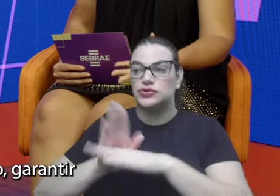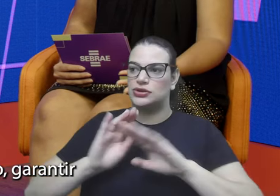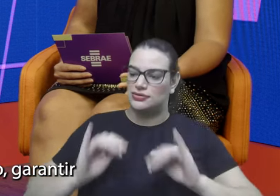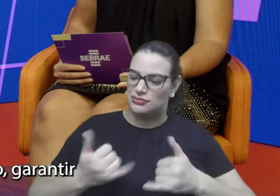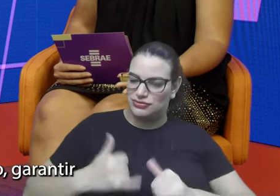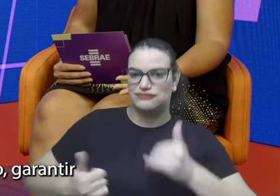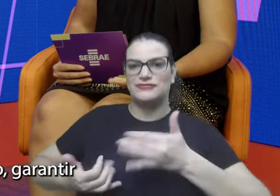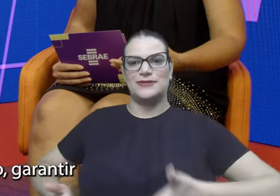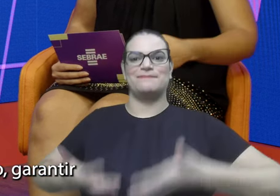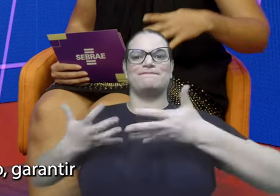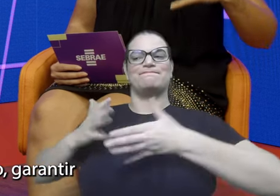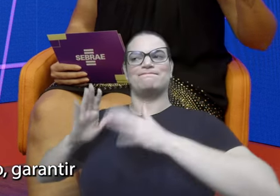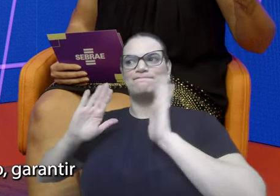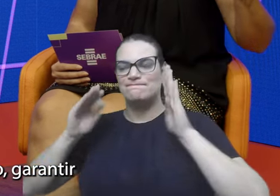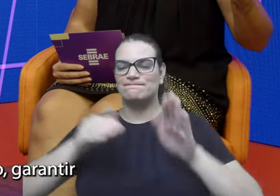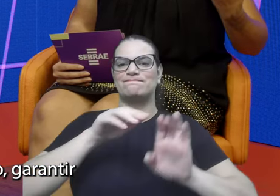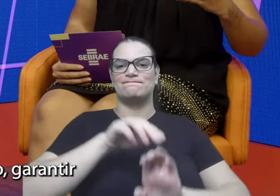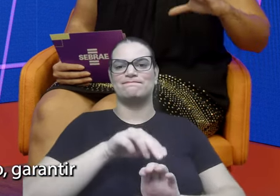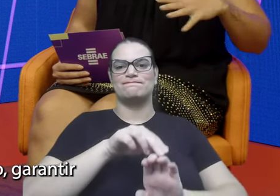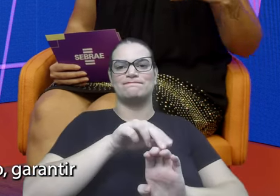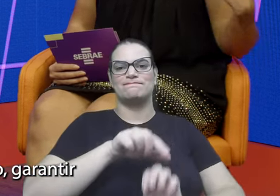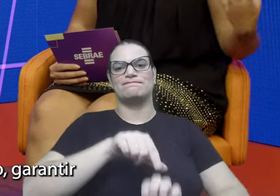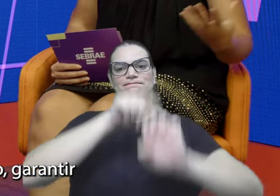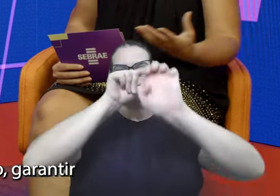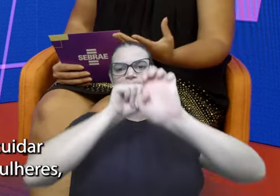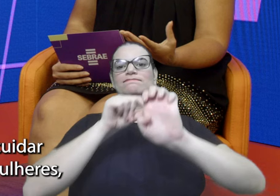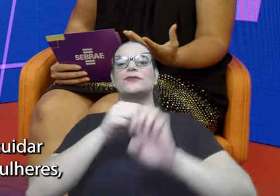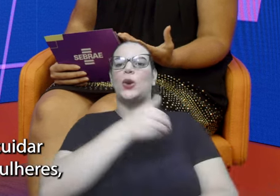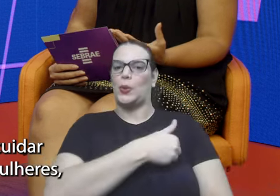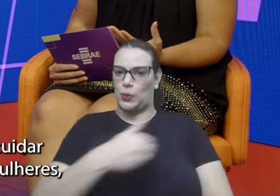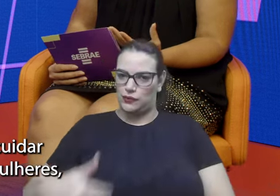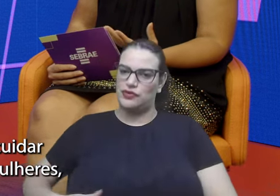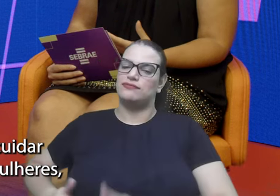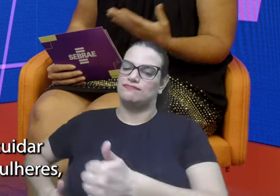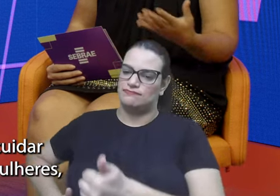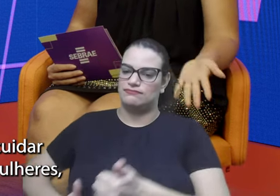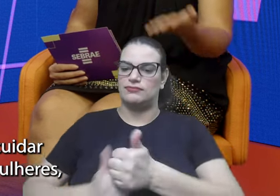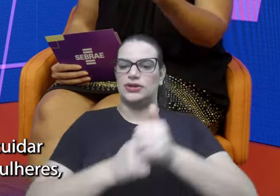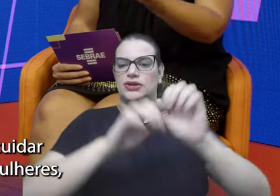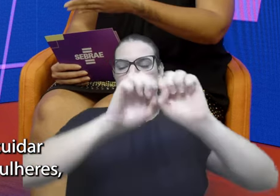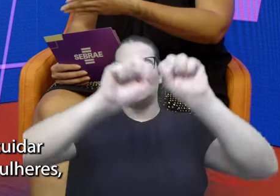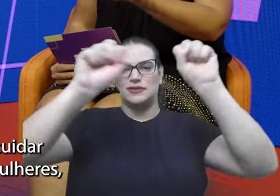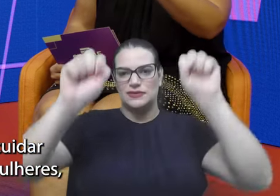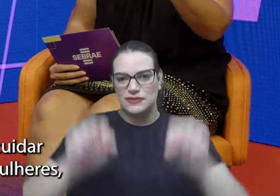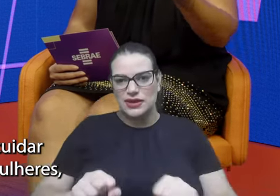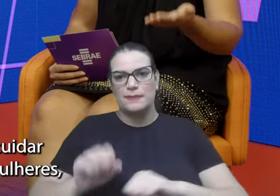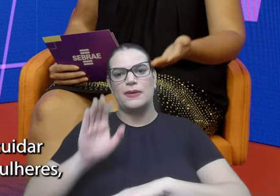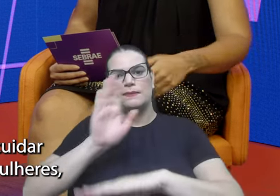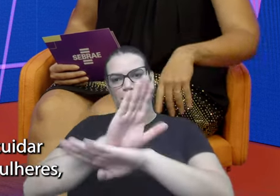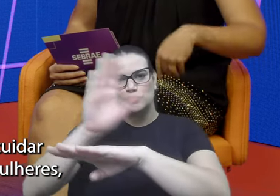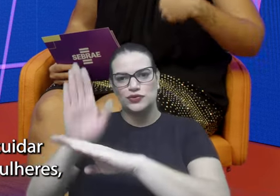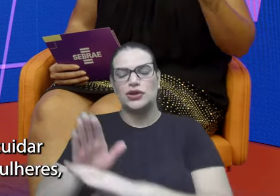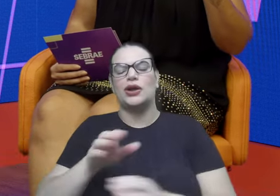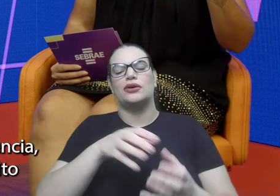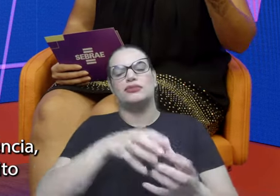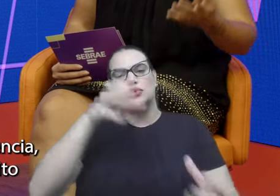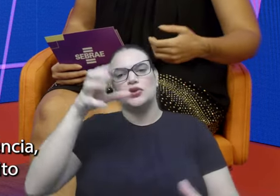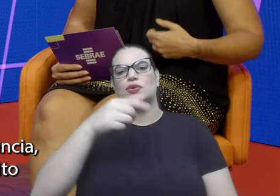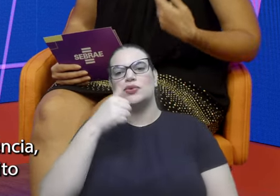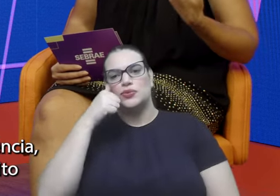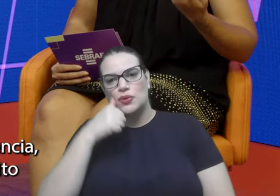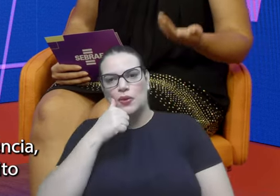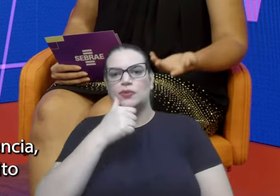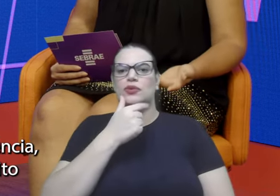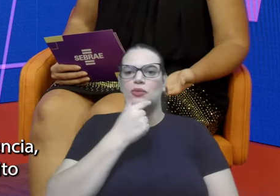para empreenderem eu preciso também como estado garantir toda uma infraestrutura para cuidar dos idosos para cuidar dessas mulheres das dos